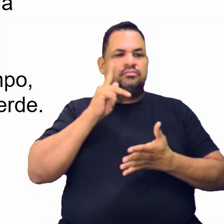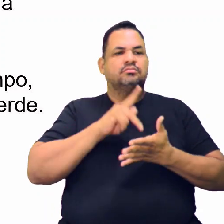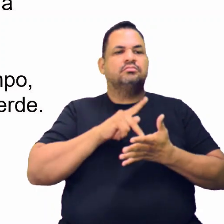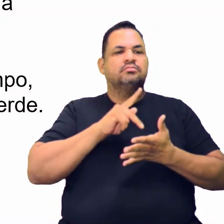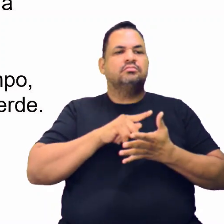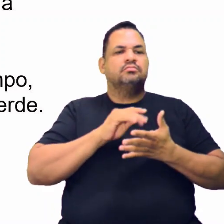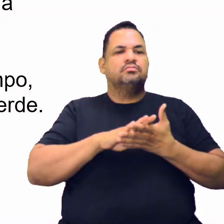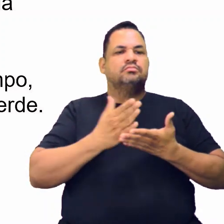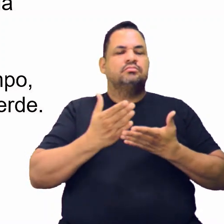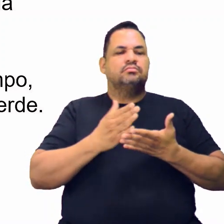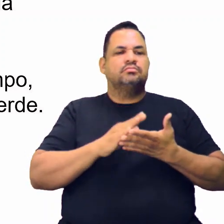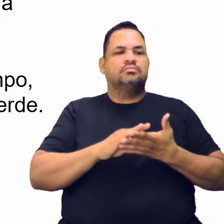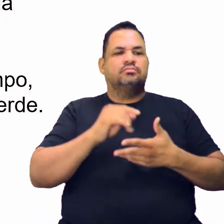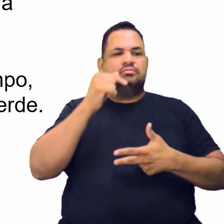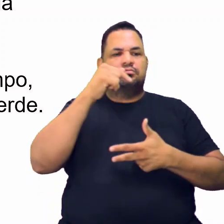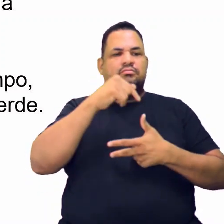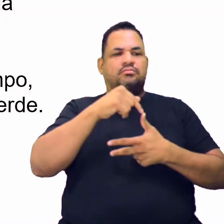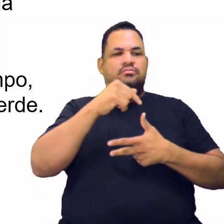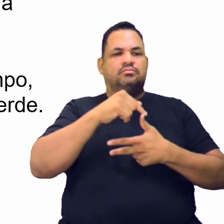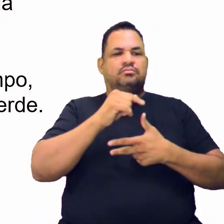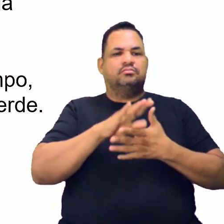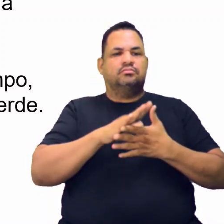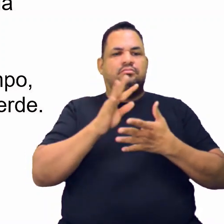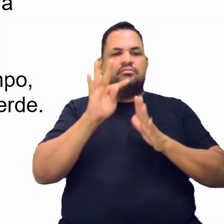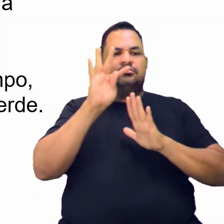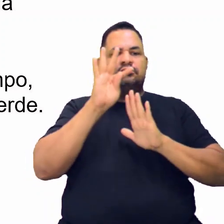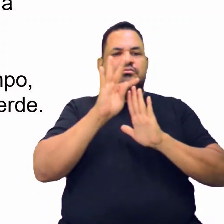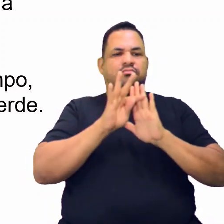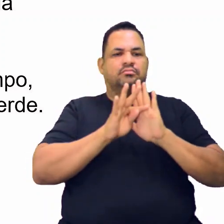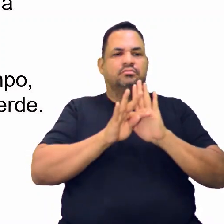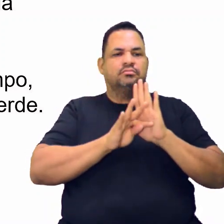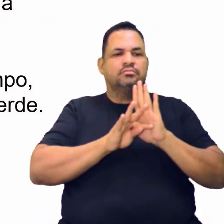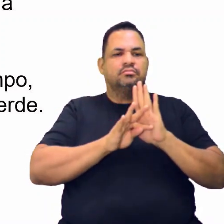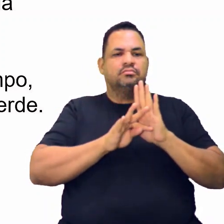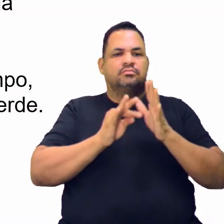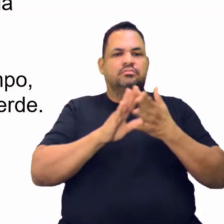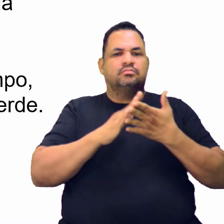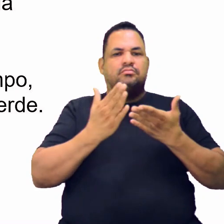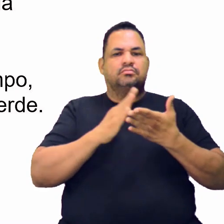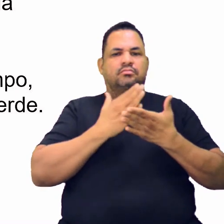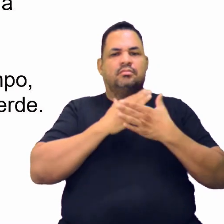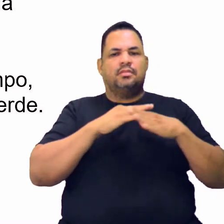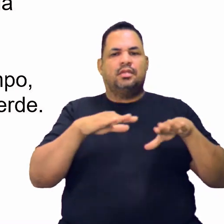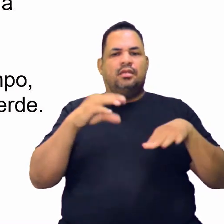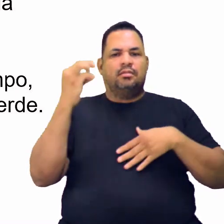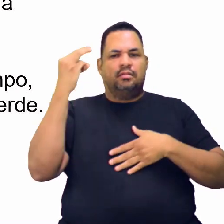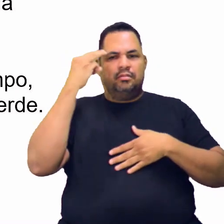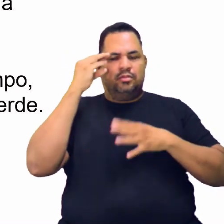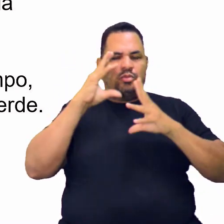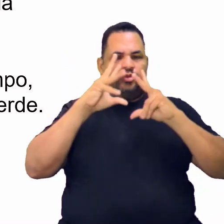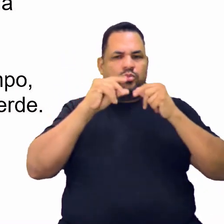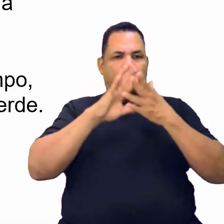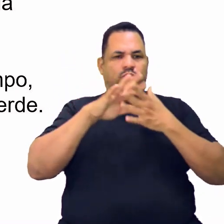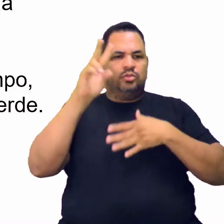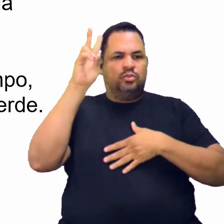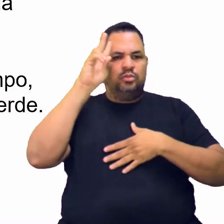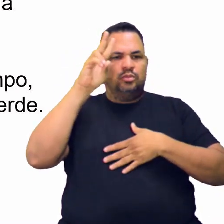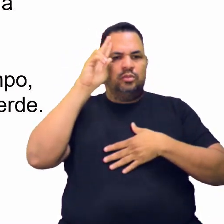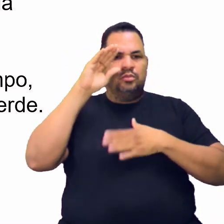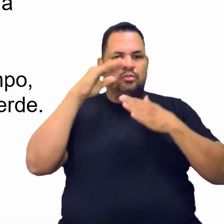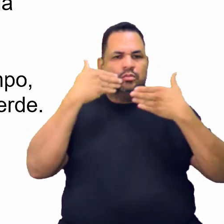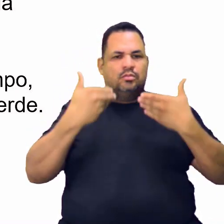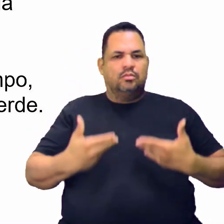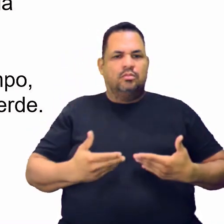afirmar: a passagem do texto acaba por apagar da memória praticamente todas as lembranças